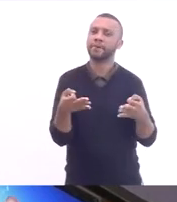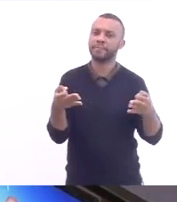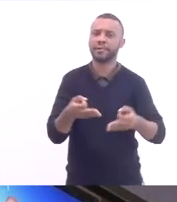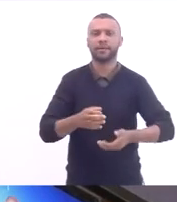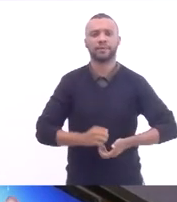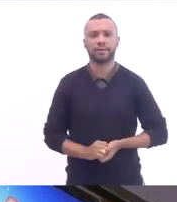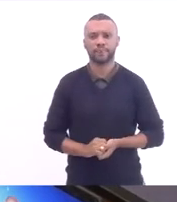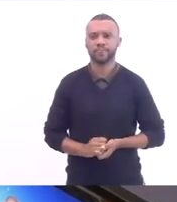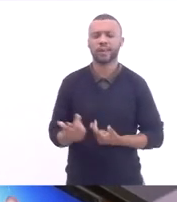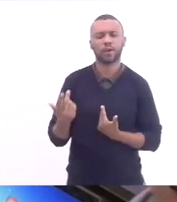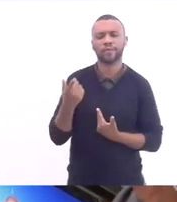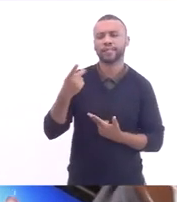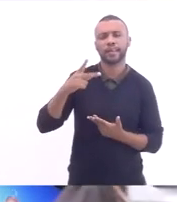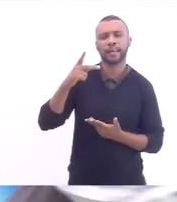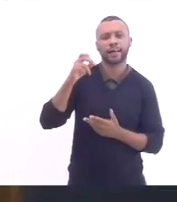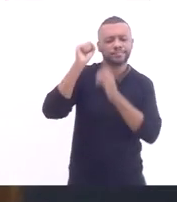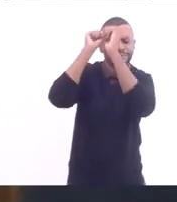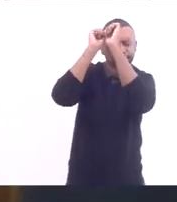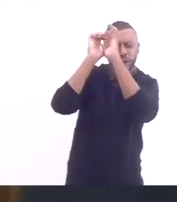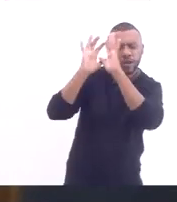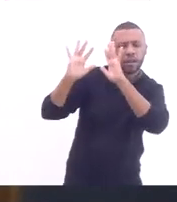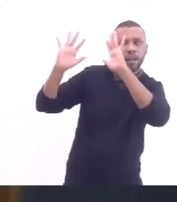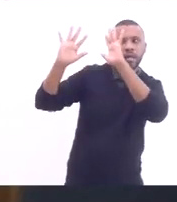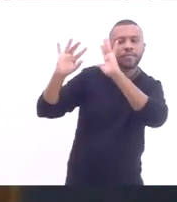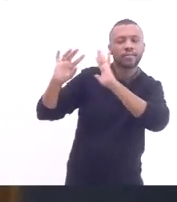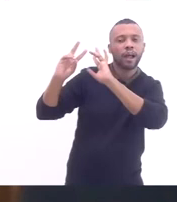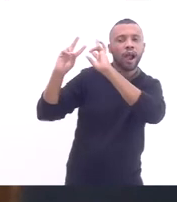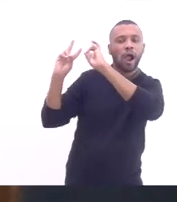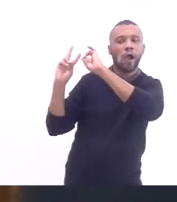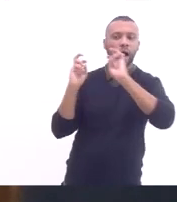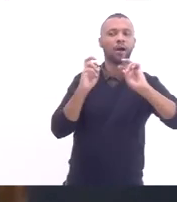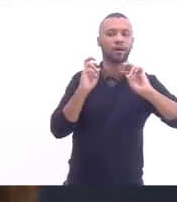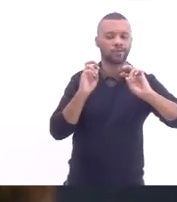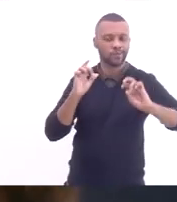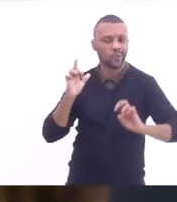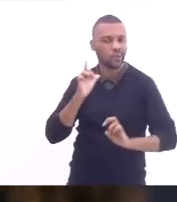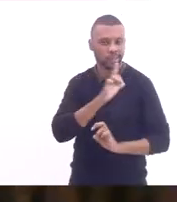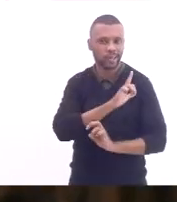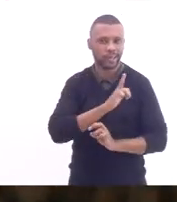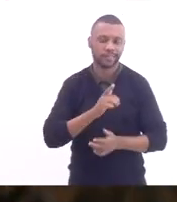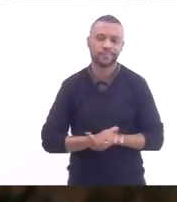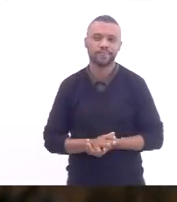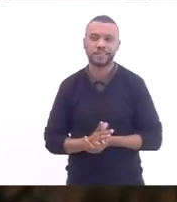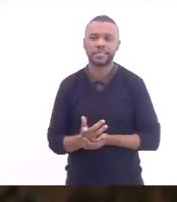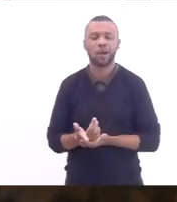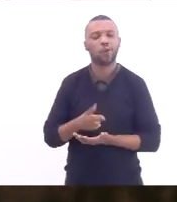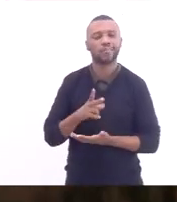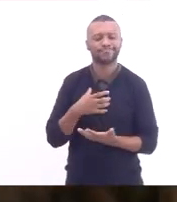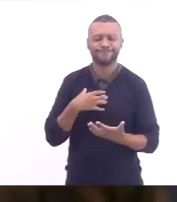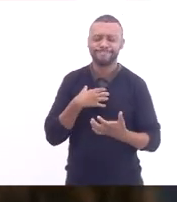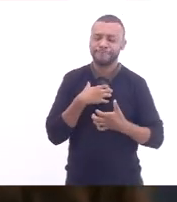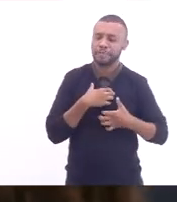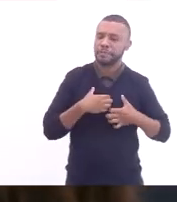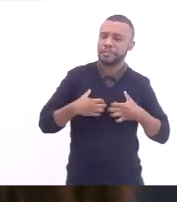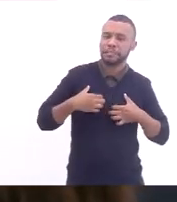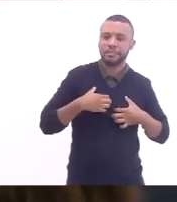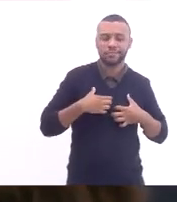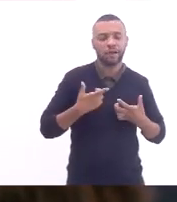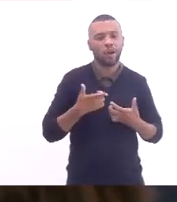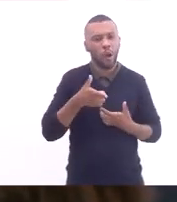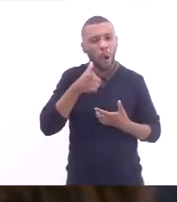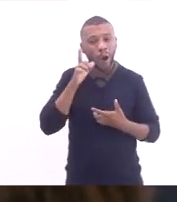Vossa Excelência lesse aqui o nosso pensamento. Eu continuo com as minhas aflições, eu fico feliz com a